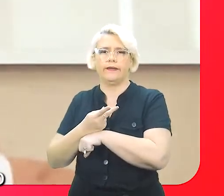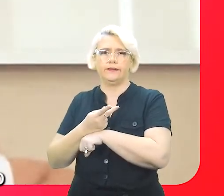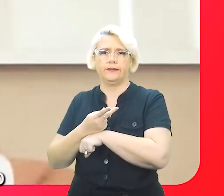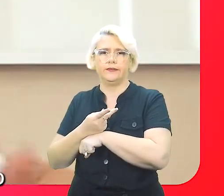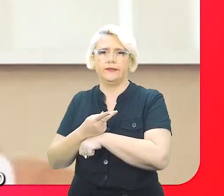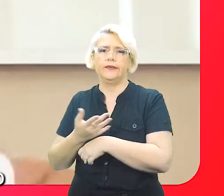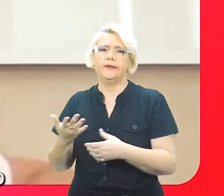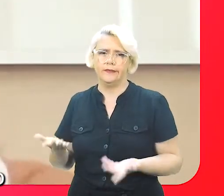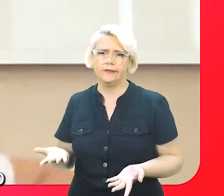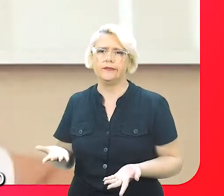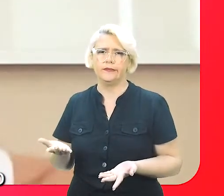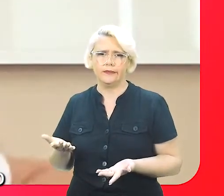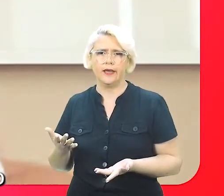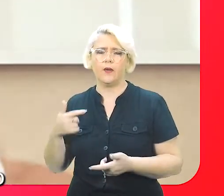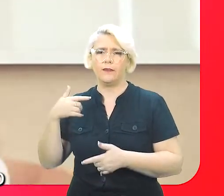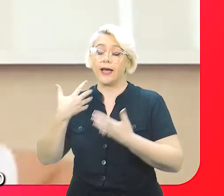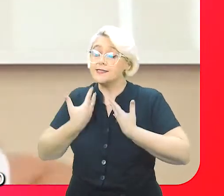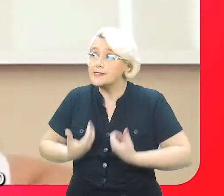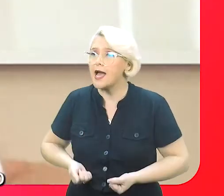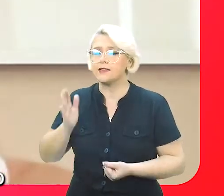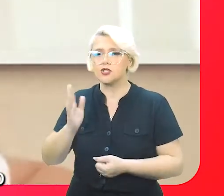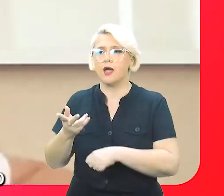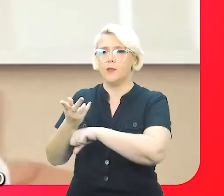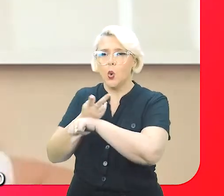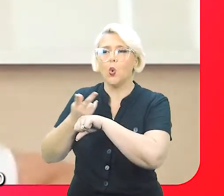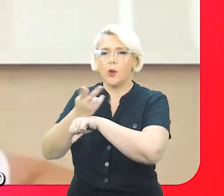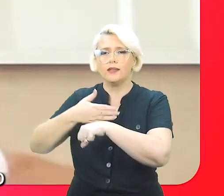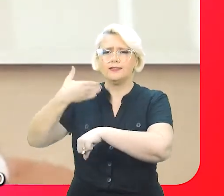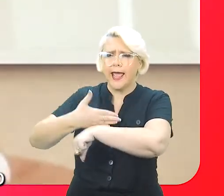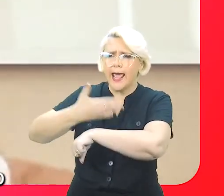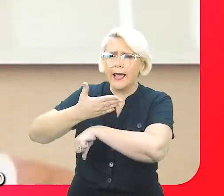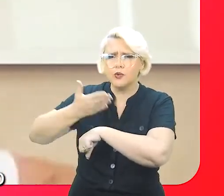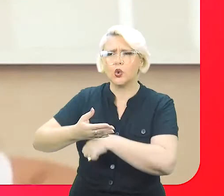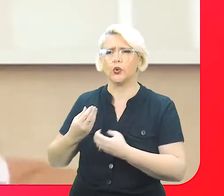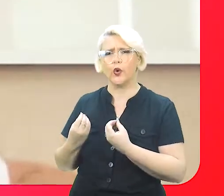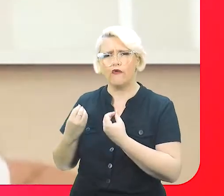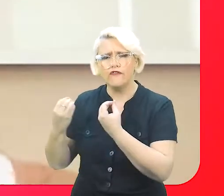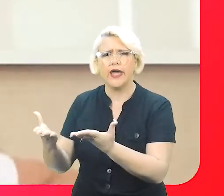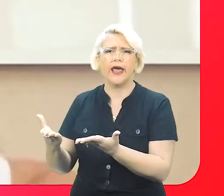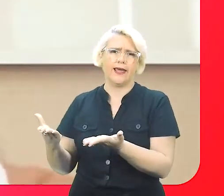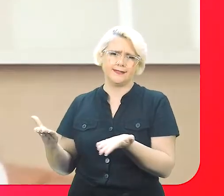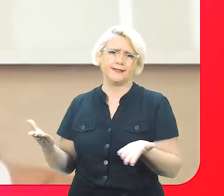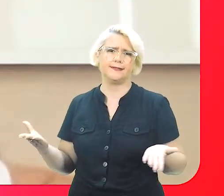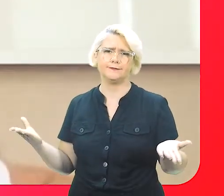do Lepédia, do meu laboratório, o tempo todo está oferecendo